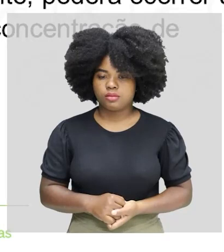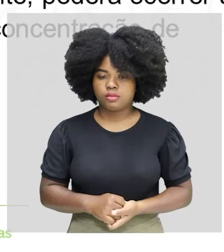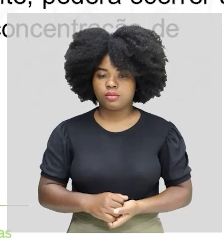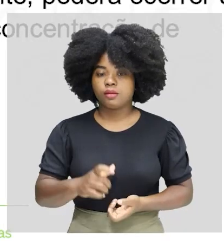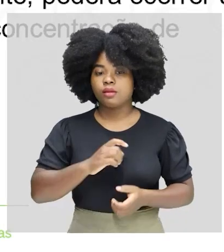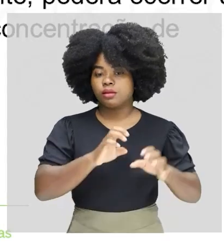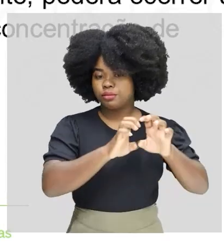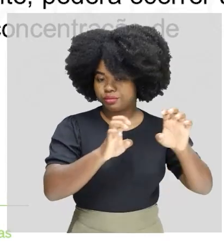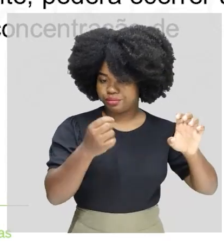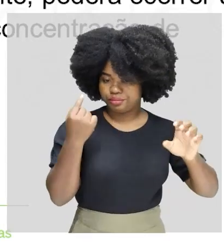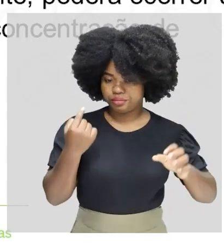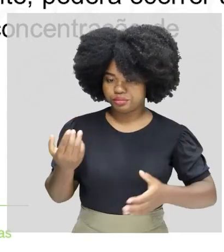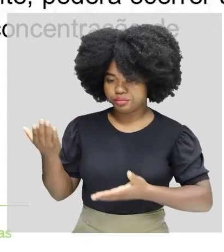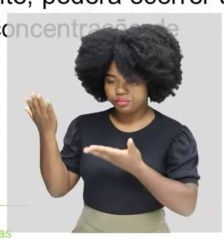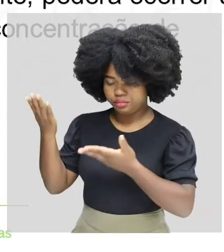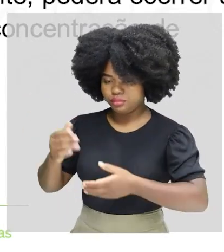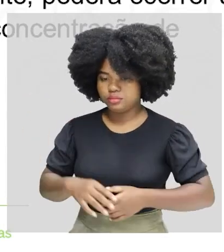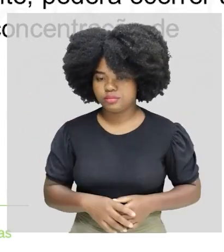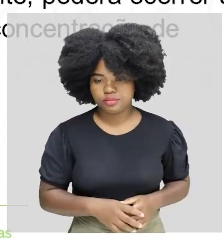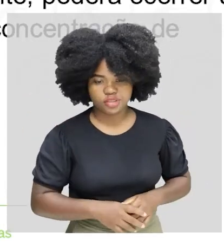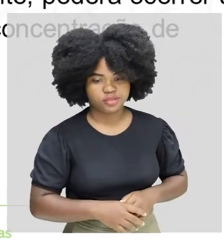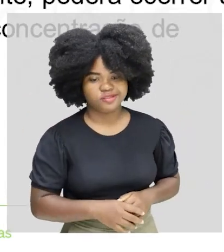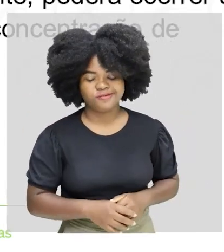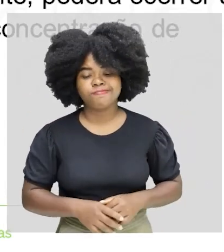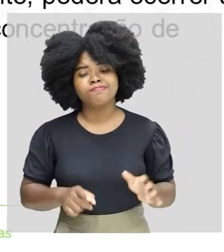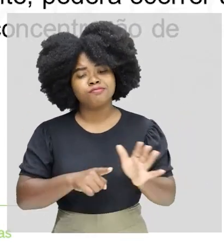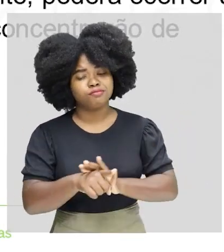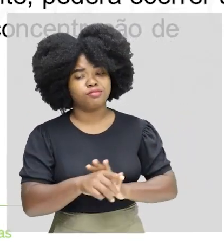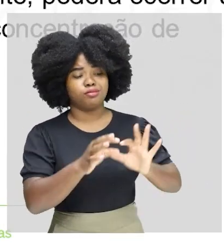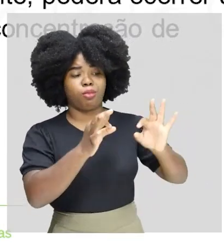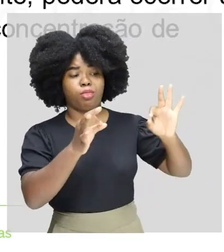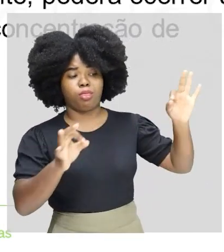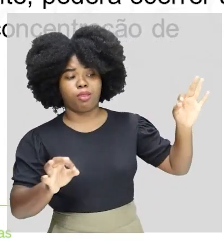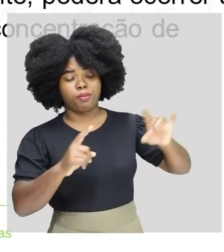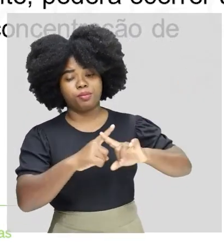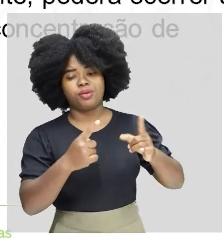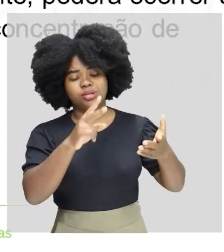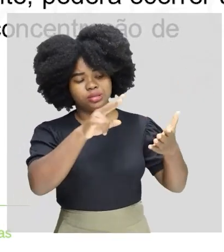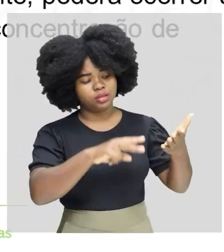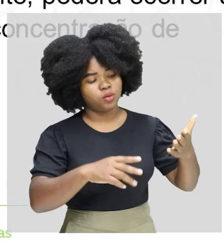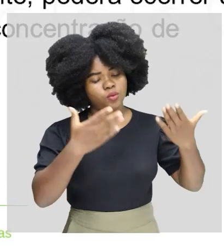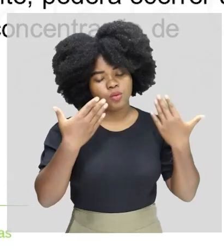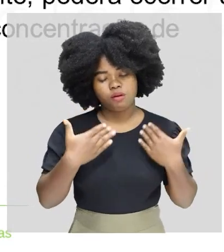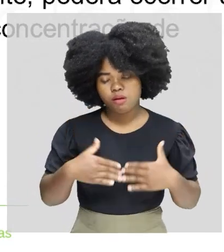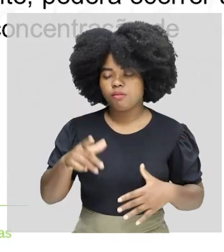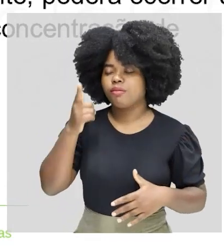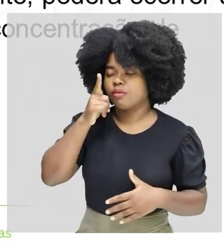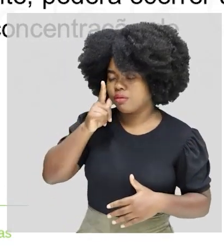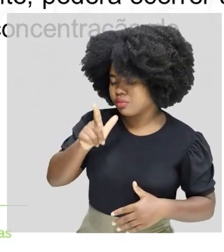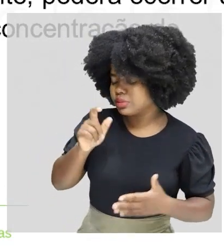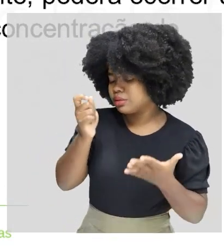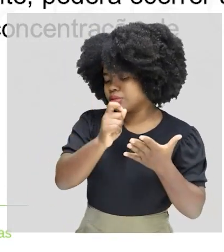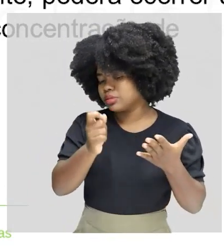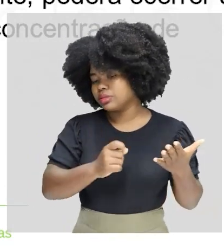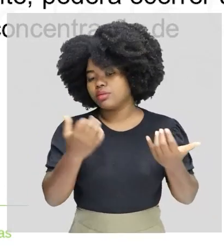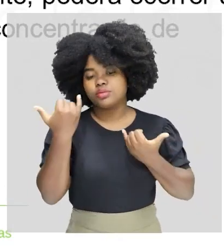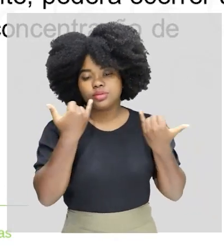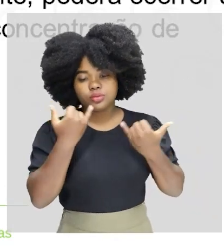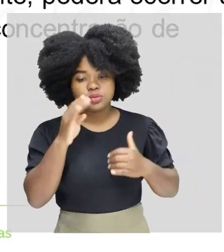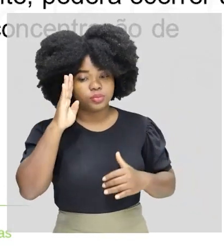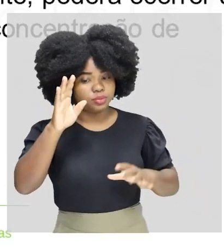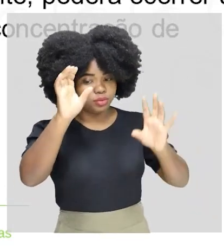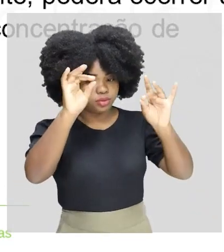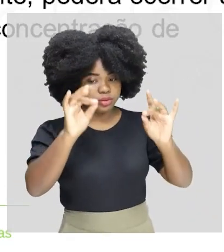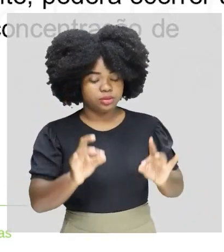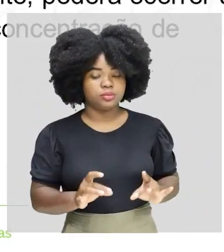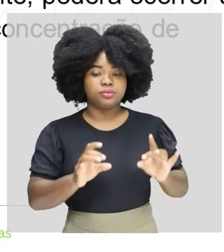processo, certo? Turminha, questão um pouquinho longa, mas se a gente ler com calma, a gente consegue anotar os principais